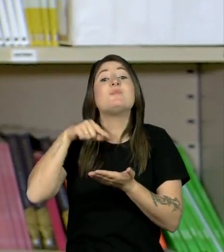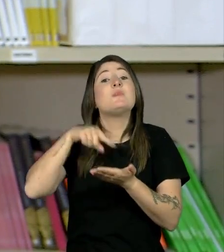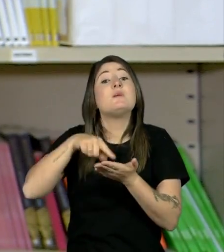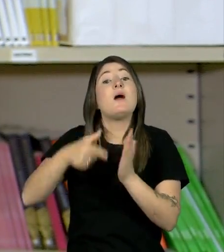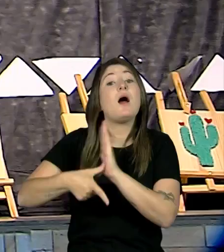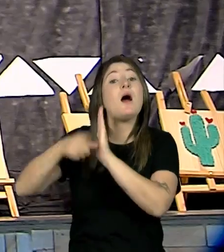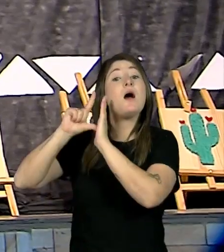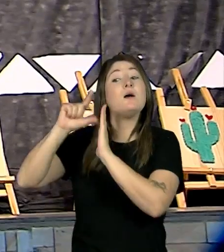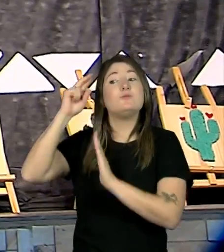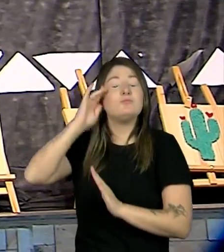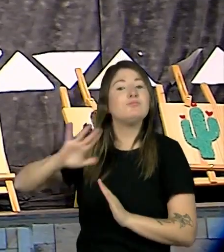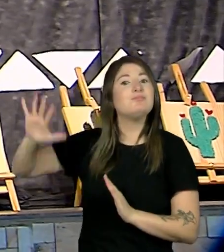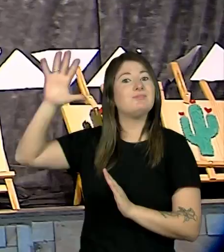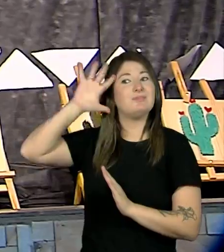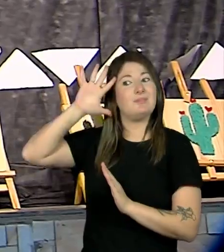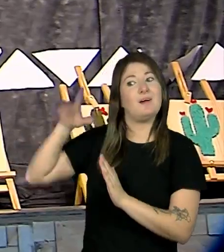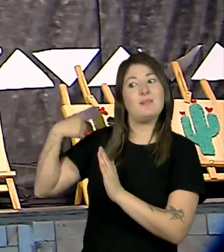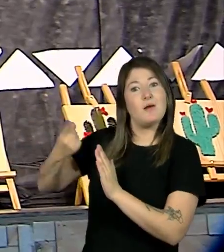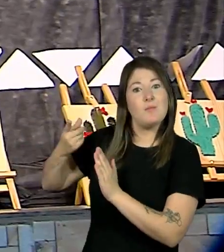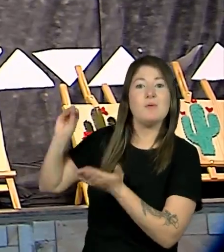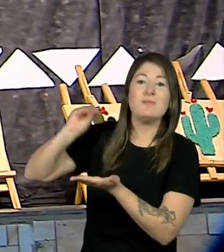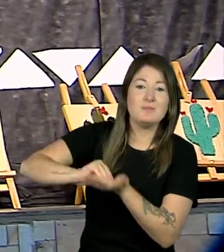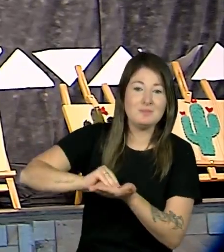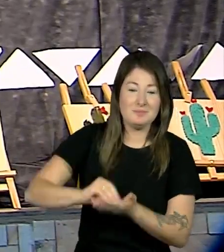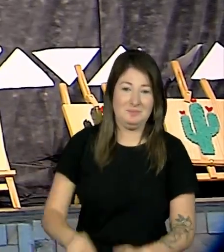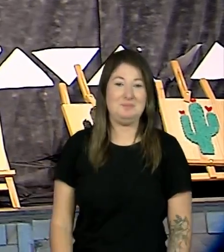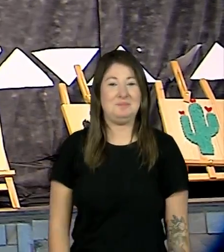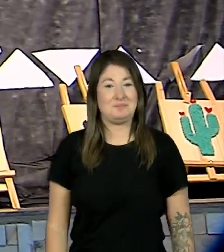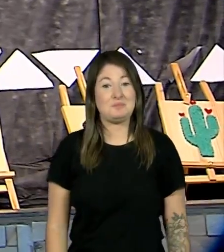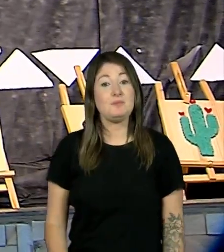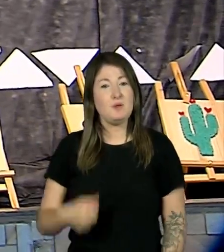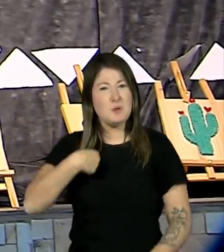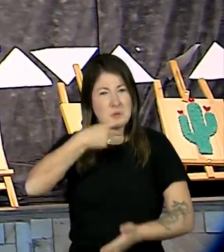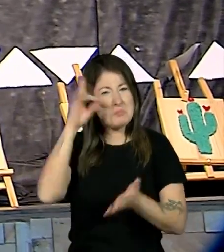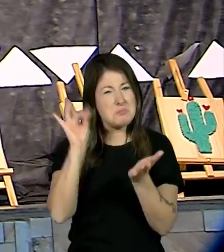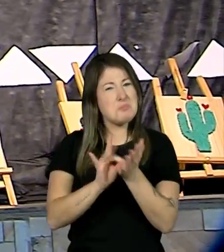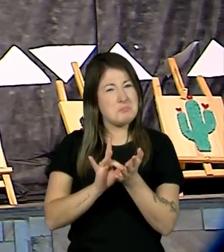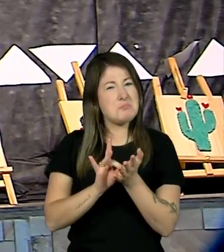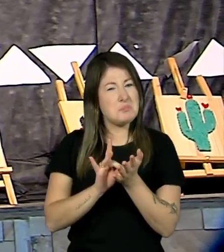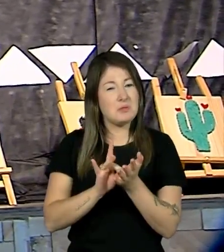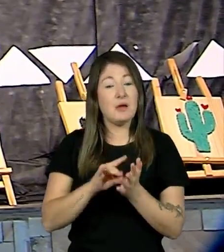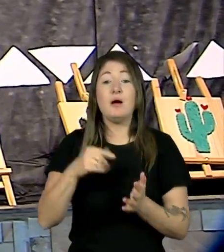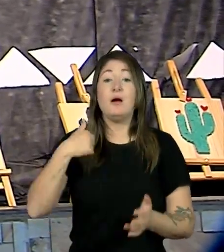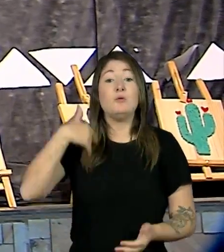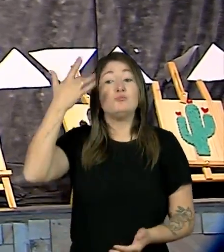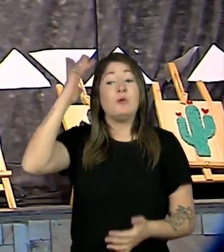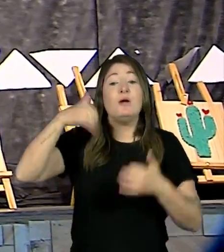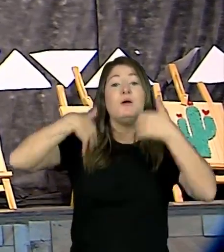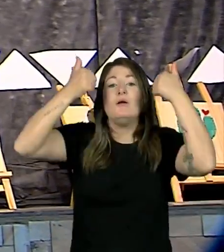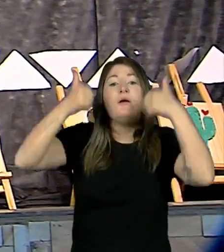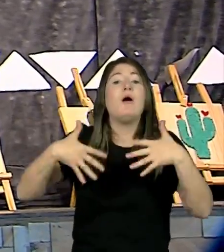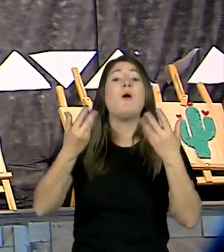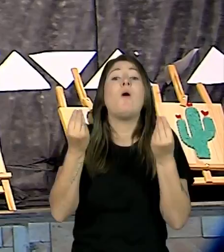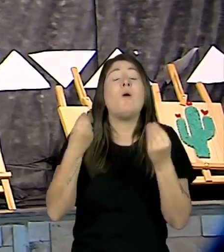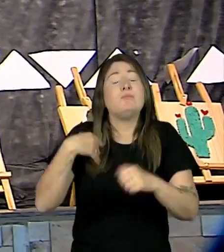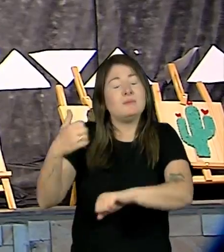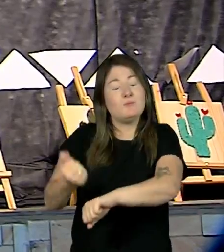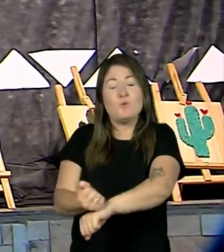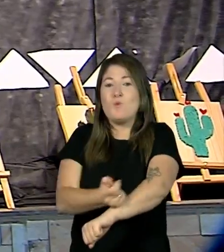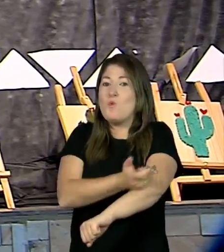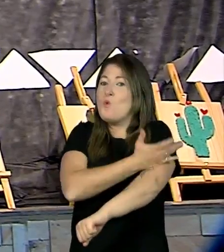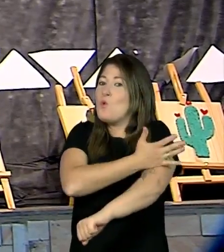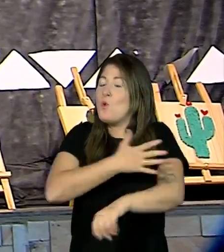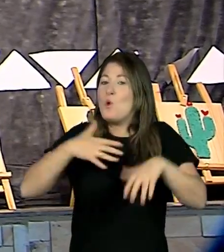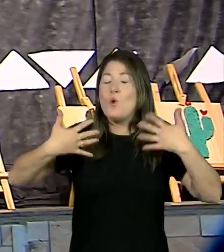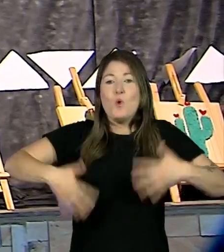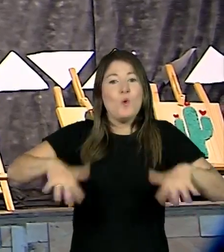dia na roça. Eu, falar a verdade é preciso, não sei explicar a emoção que eu sinto quando